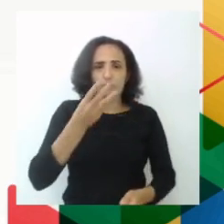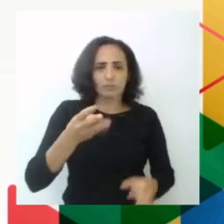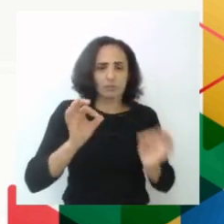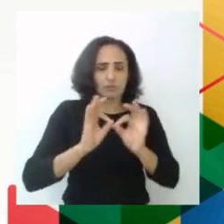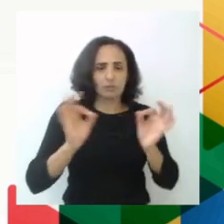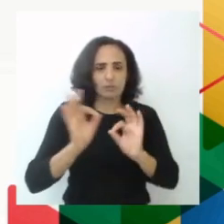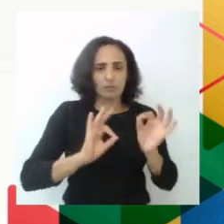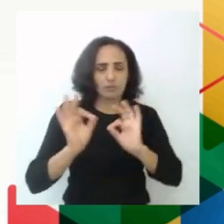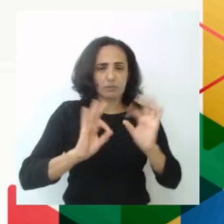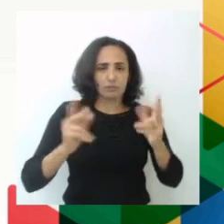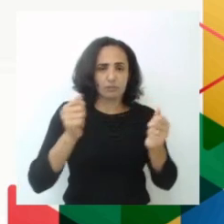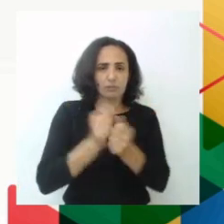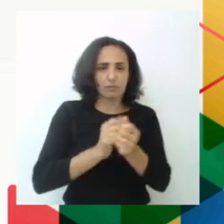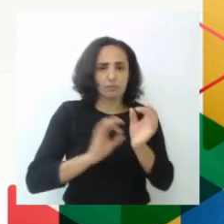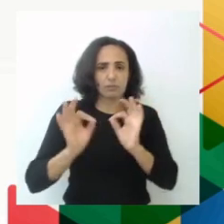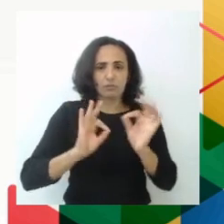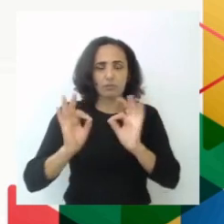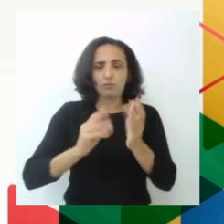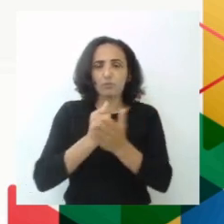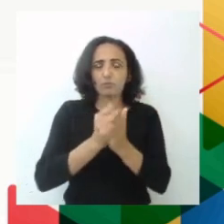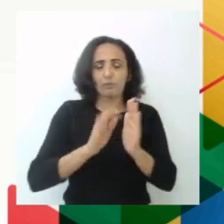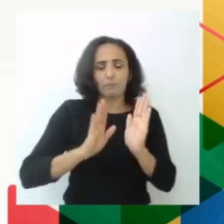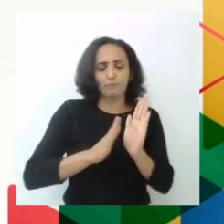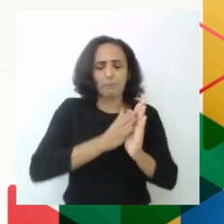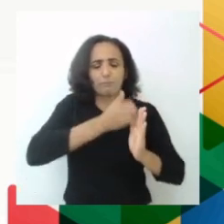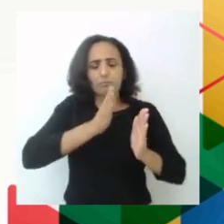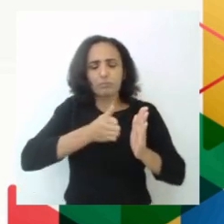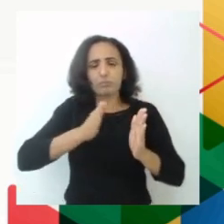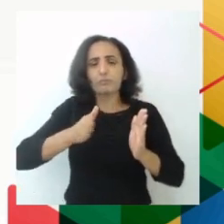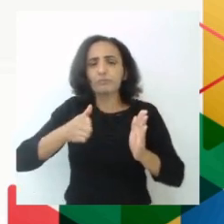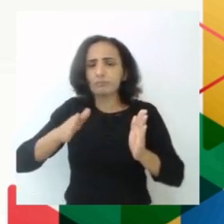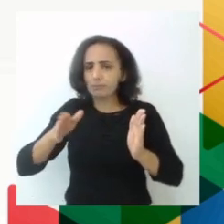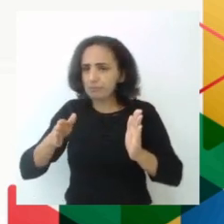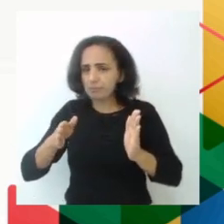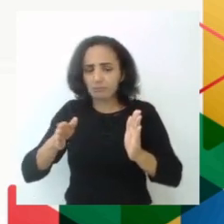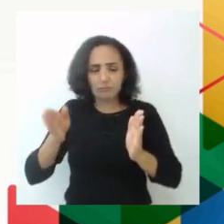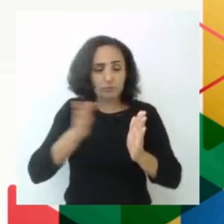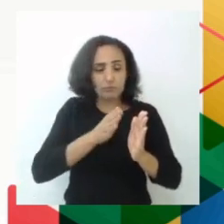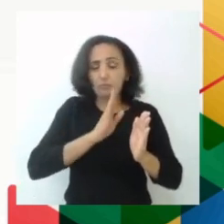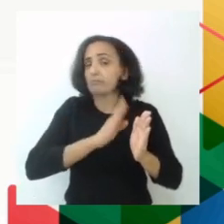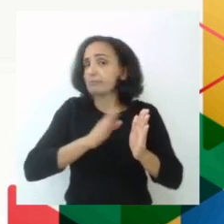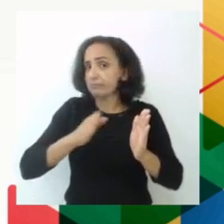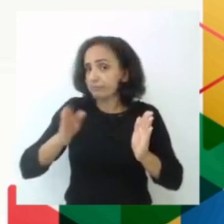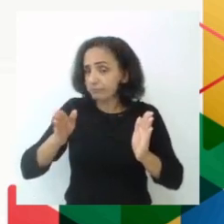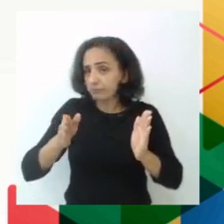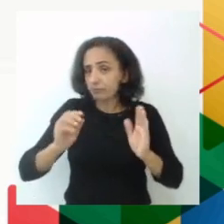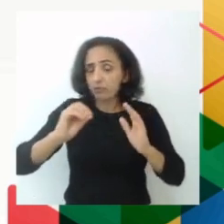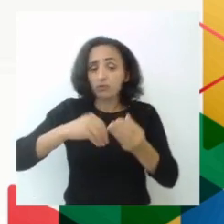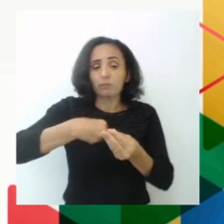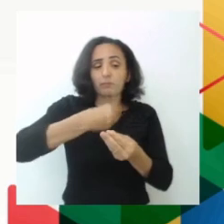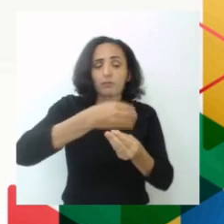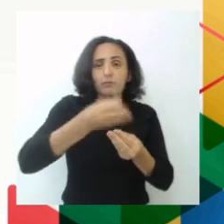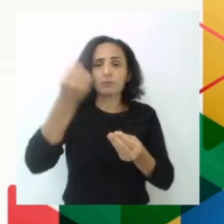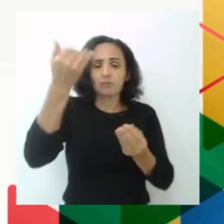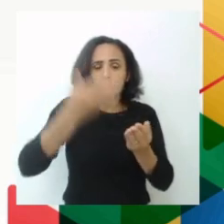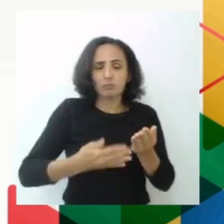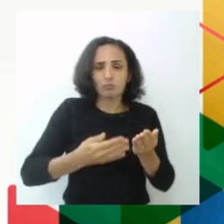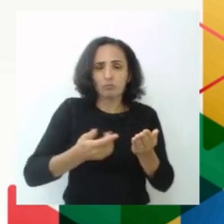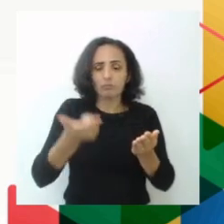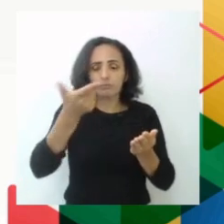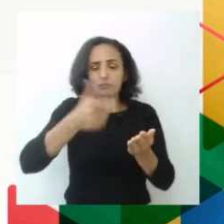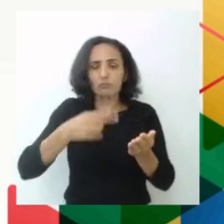serão retiradas sucessivamente e sem reposição. Quantas sequências de